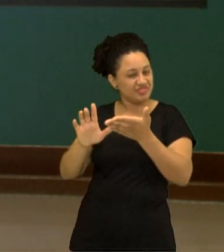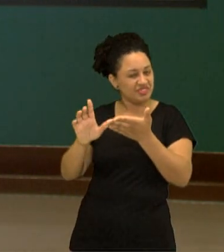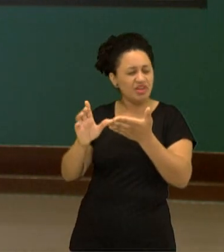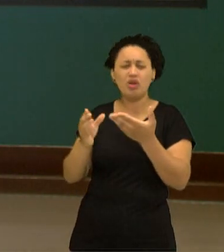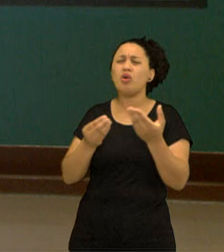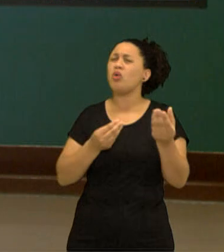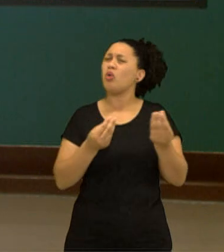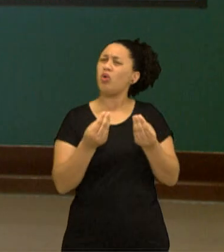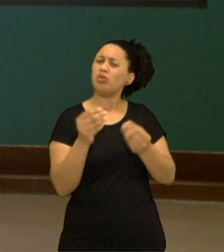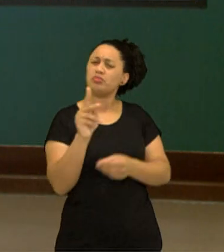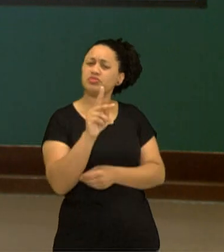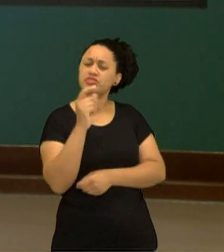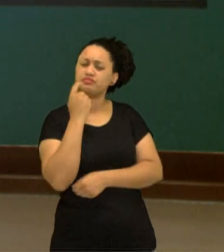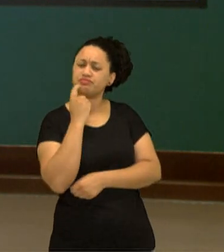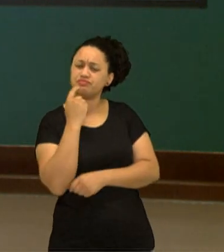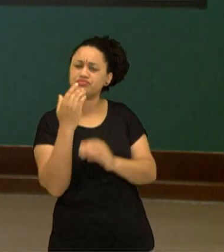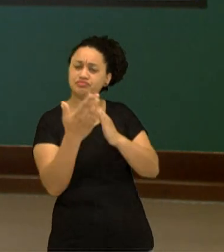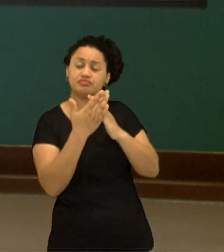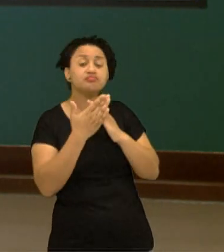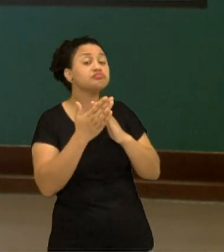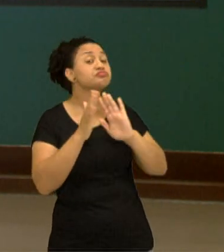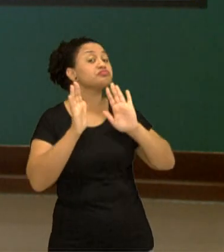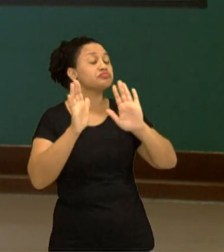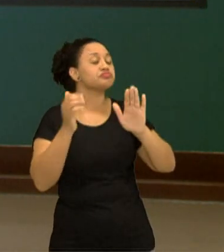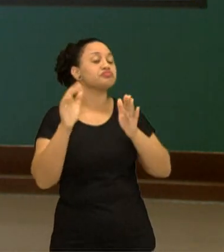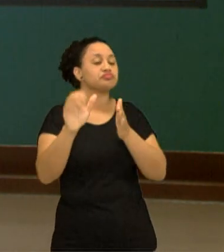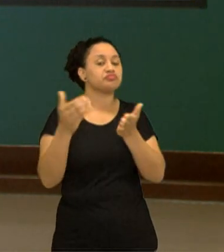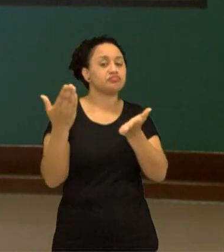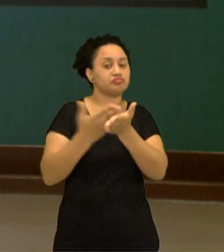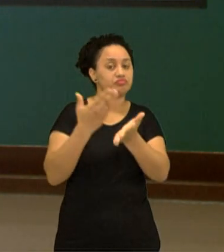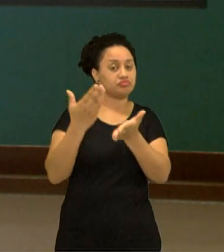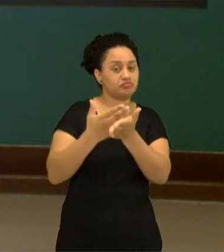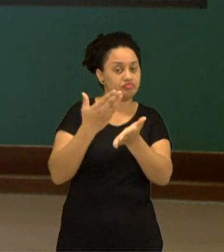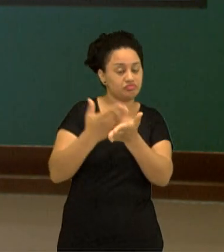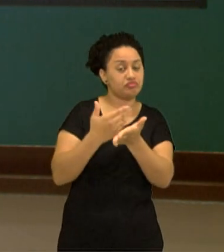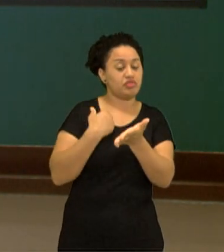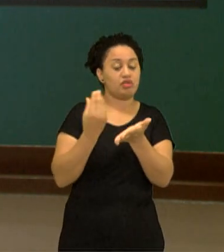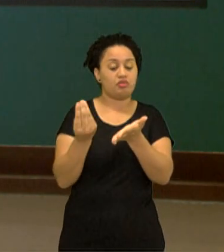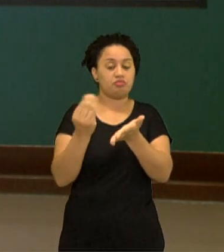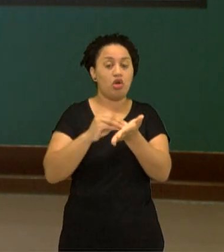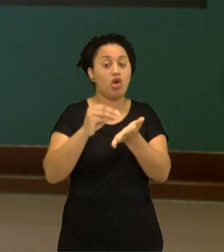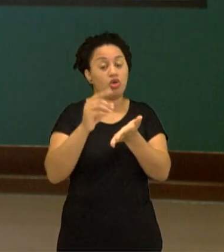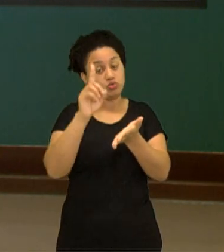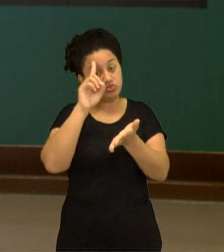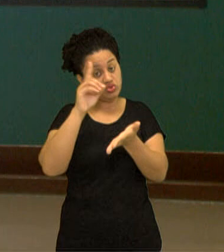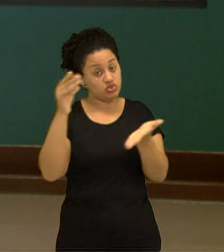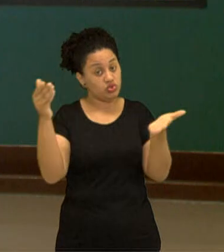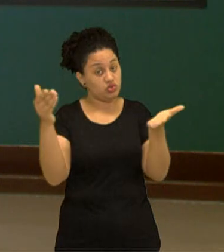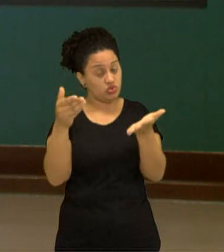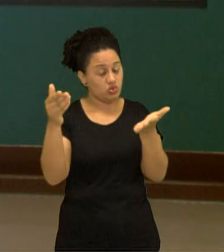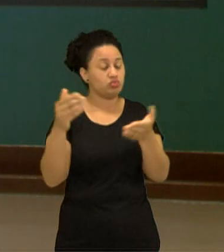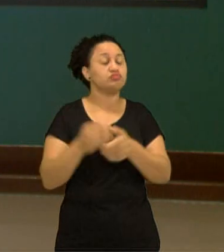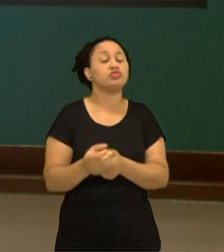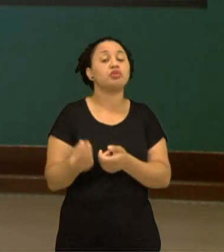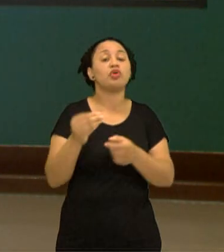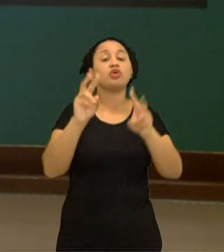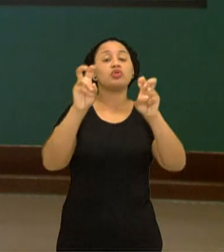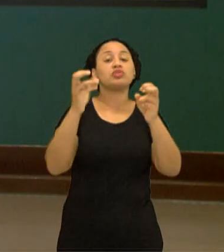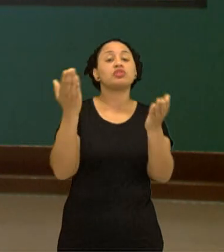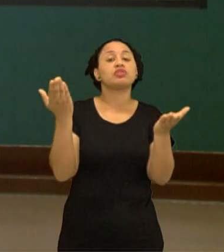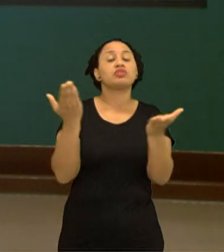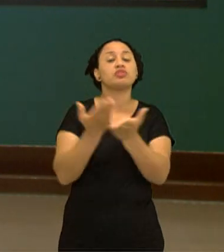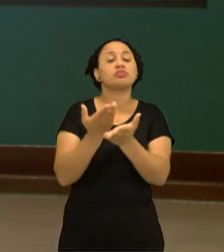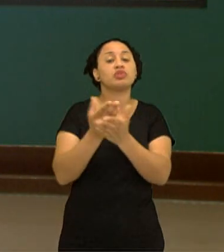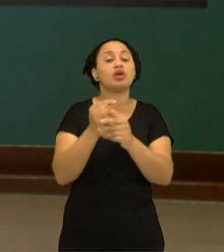assim, Fabiano? Você me ajuda? Então você vai pegar o seu caderno, vai colocar a data e o tema da aula,